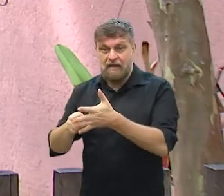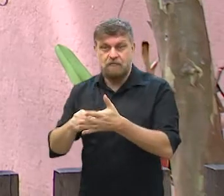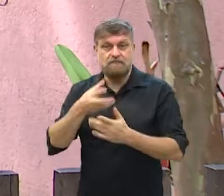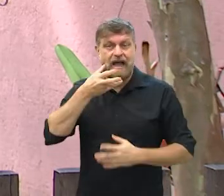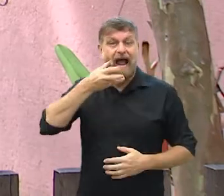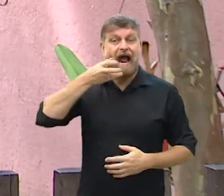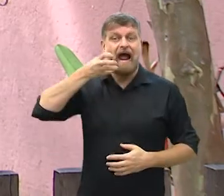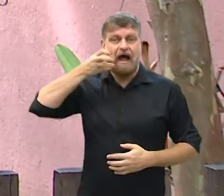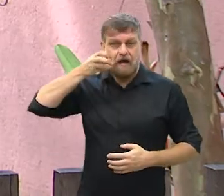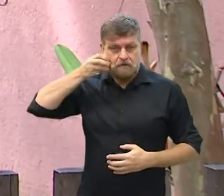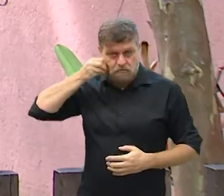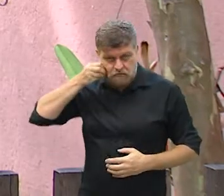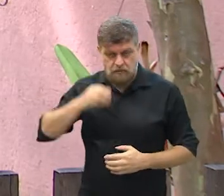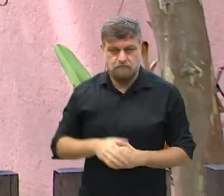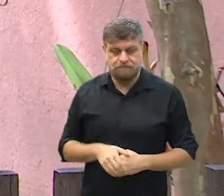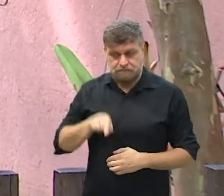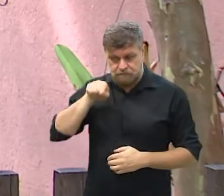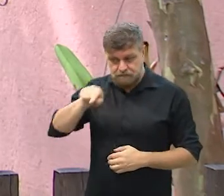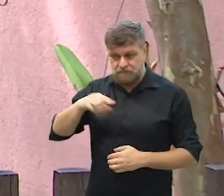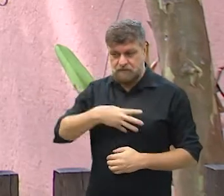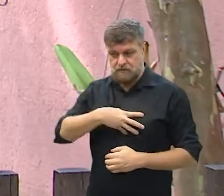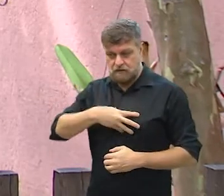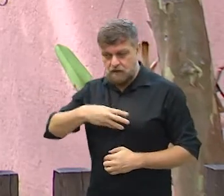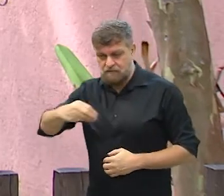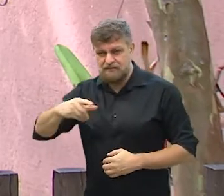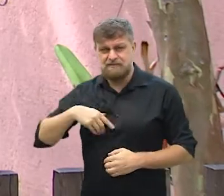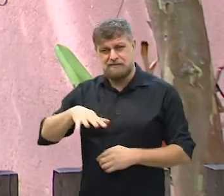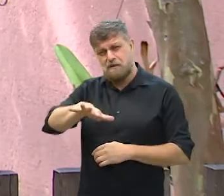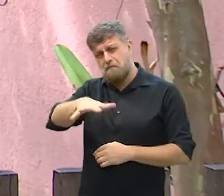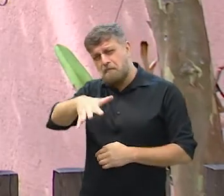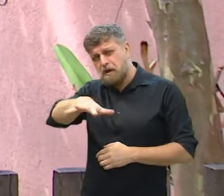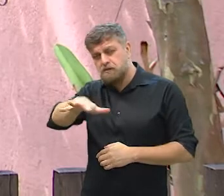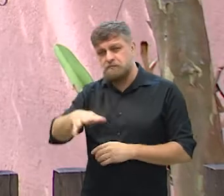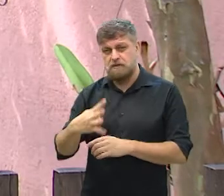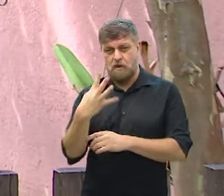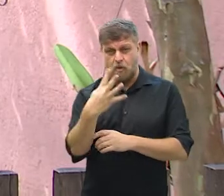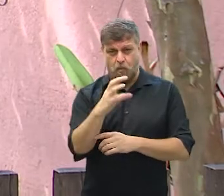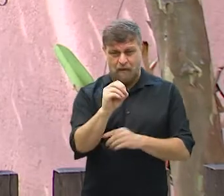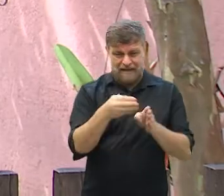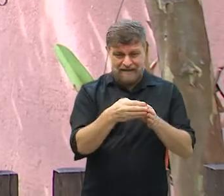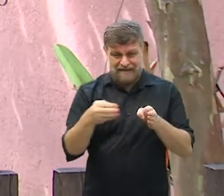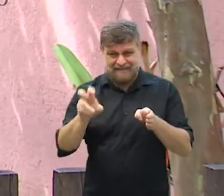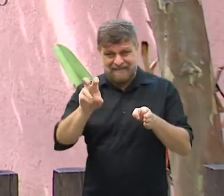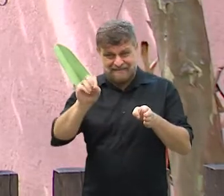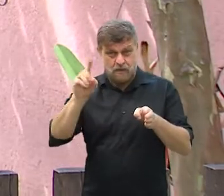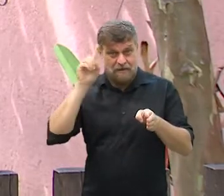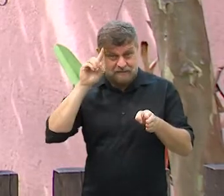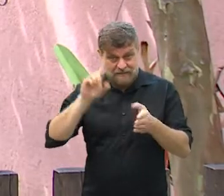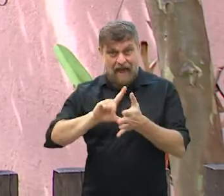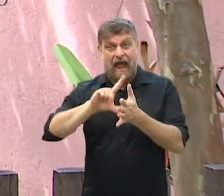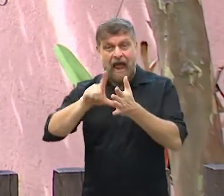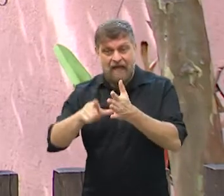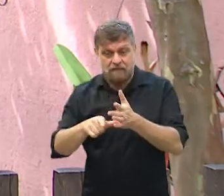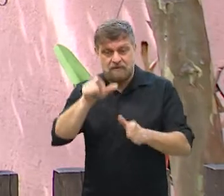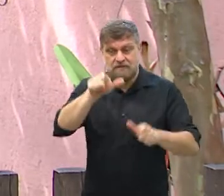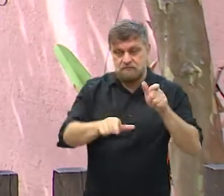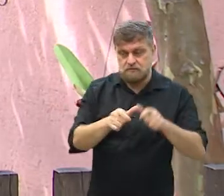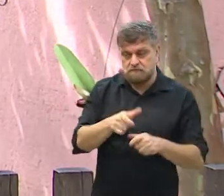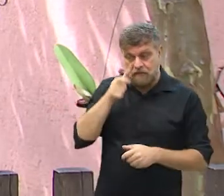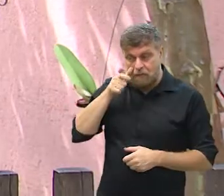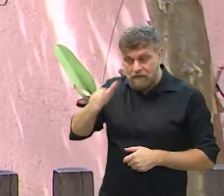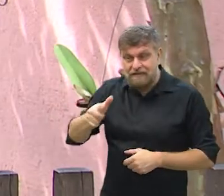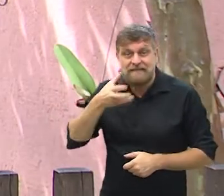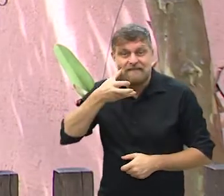colocados para adoção no caso desses filhotes aqui eles vão demorar ainda em torno de 40 a 50 dias para estar disponíveis para adoção